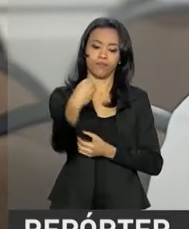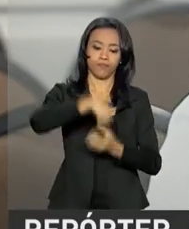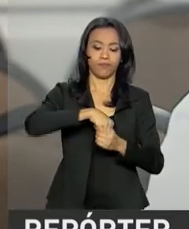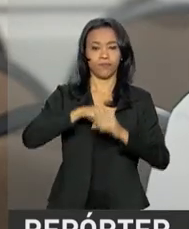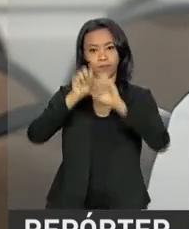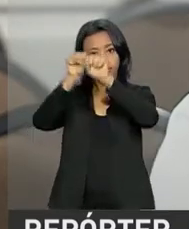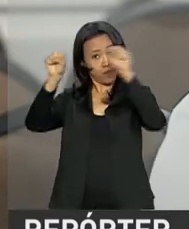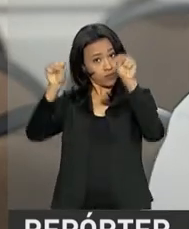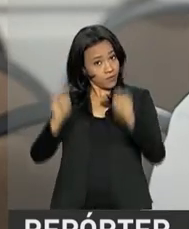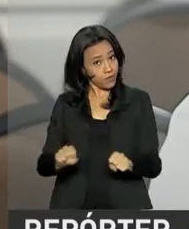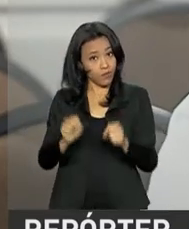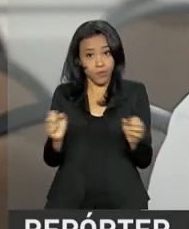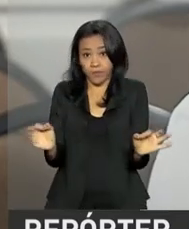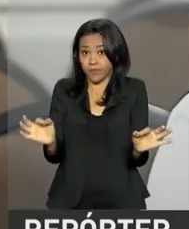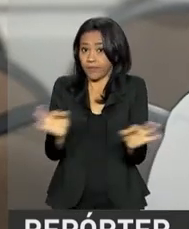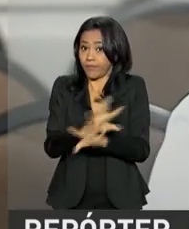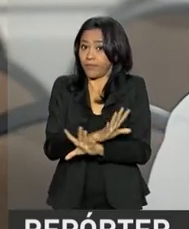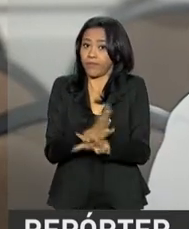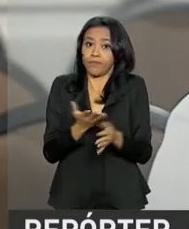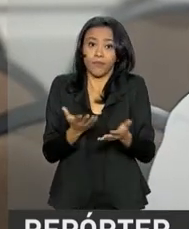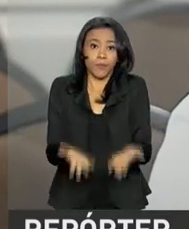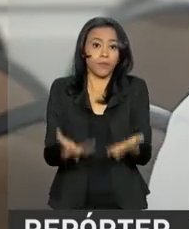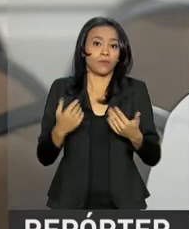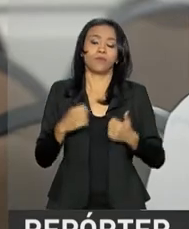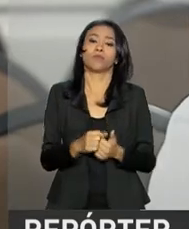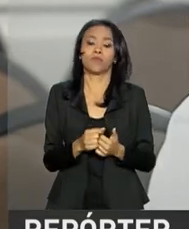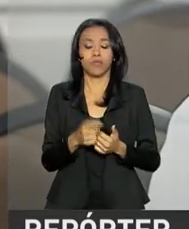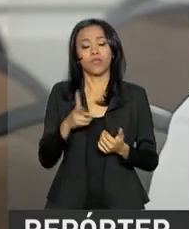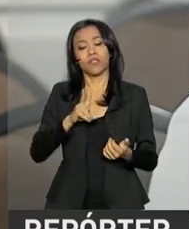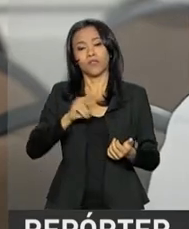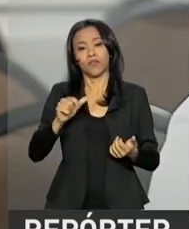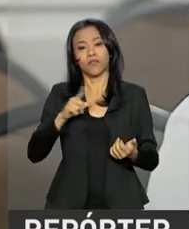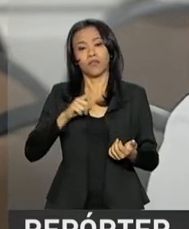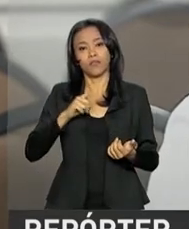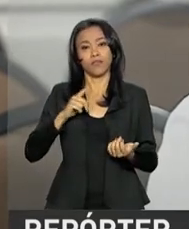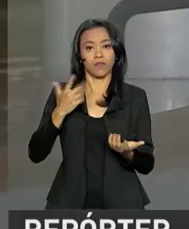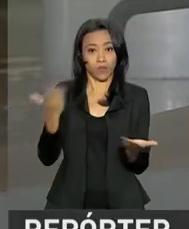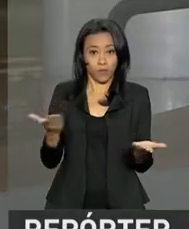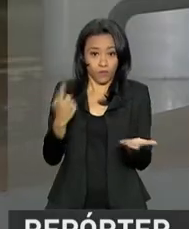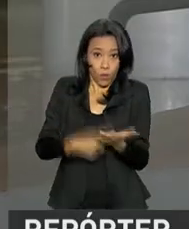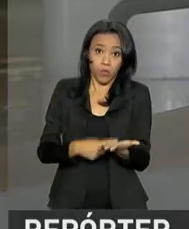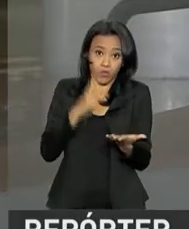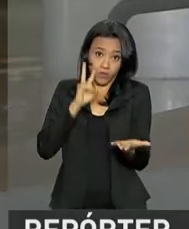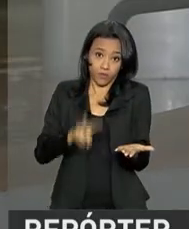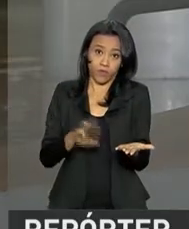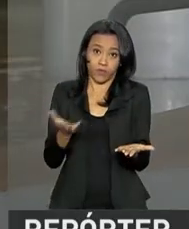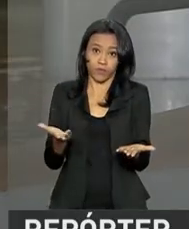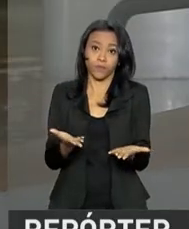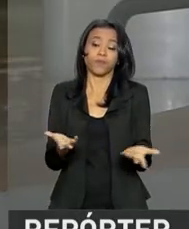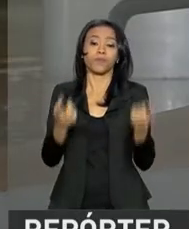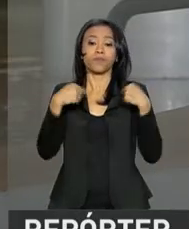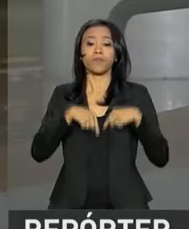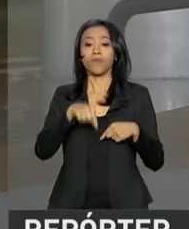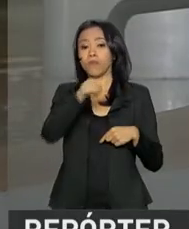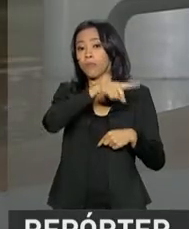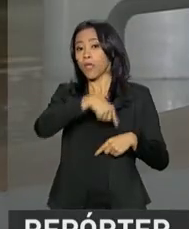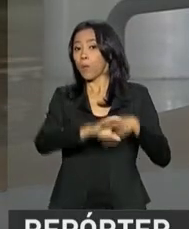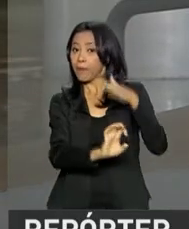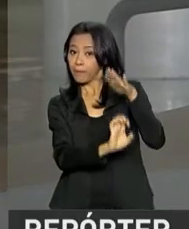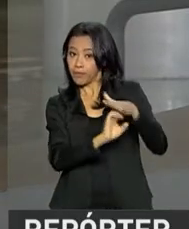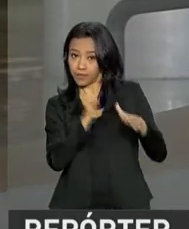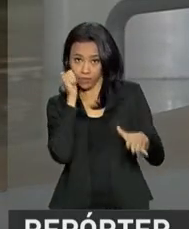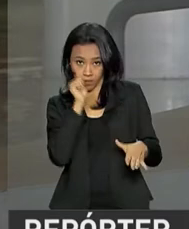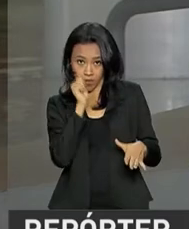de uma única vez nesta terça as obrigações acessórias como a gente está tendo hoje assim como a empresa de contabilidade da e